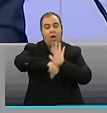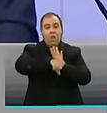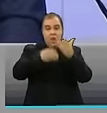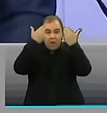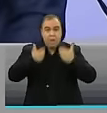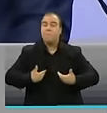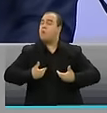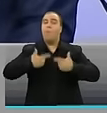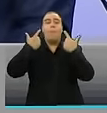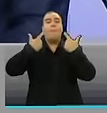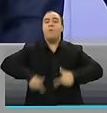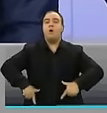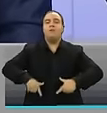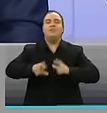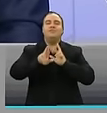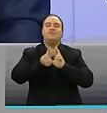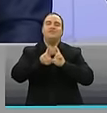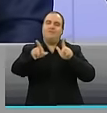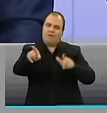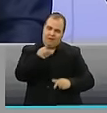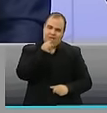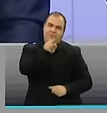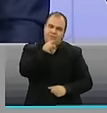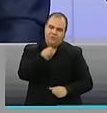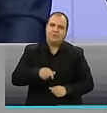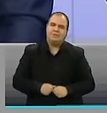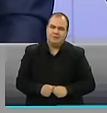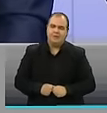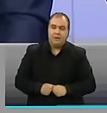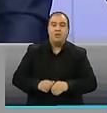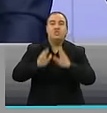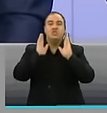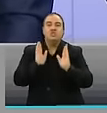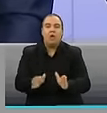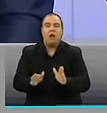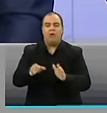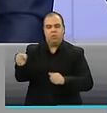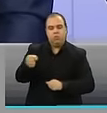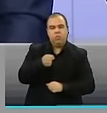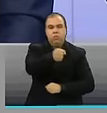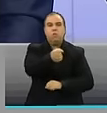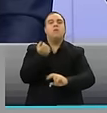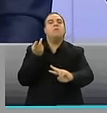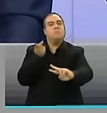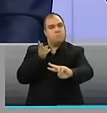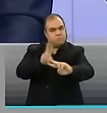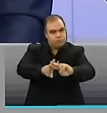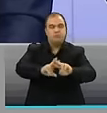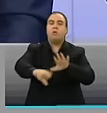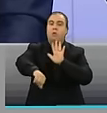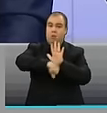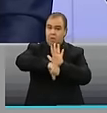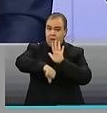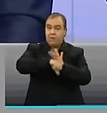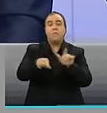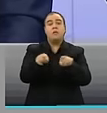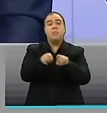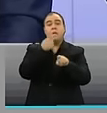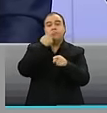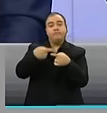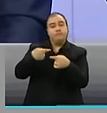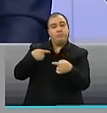condenação. Muito diferente de você, que foi condenado, foi preso e, recentemente,